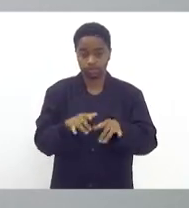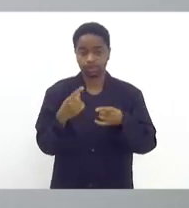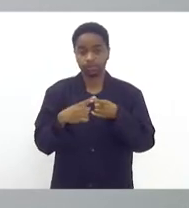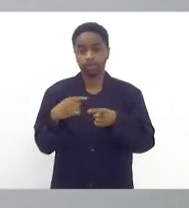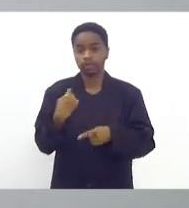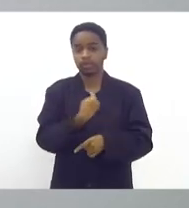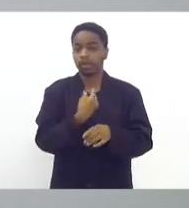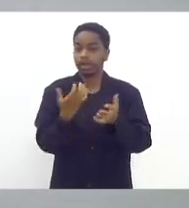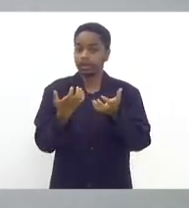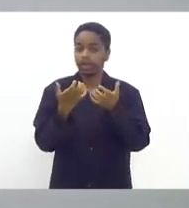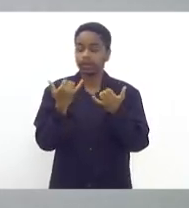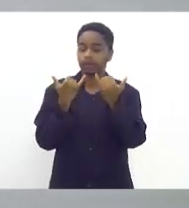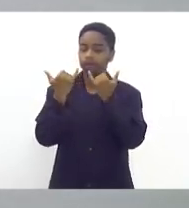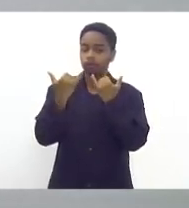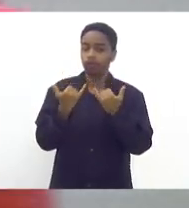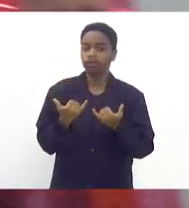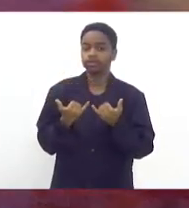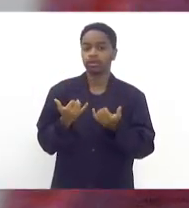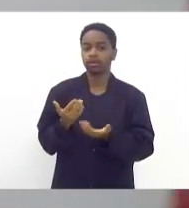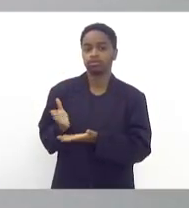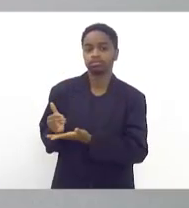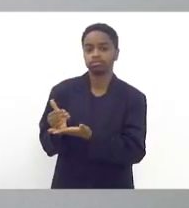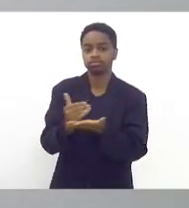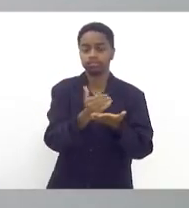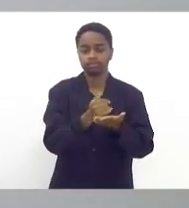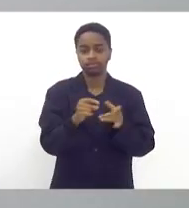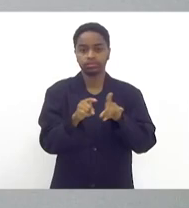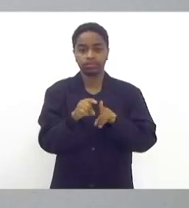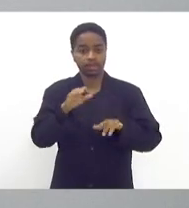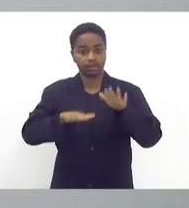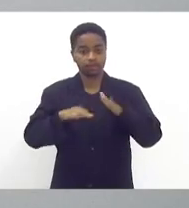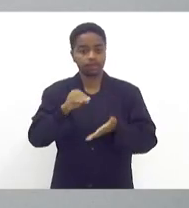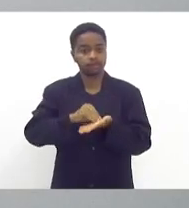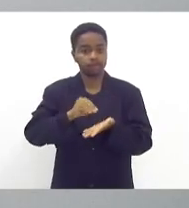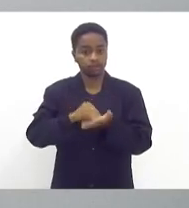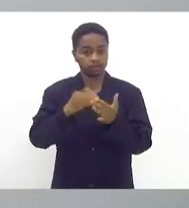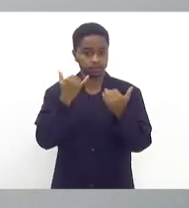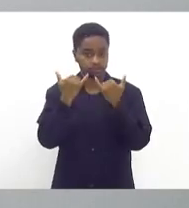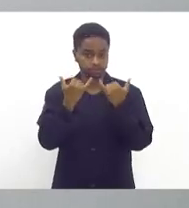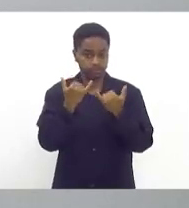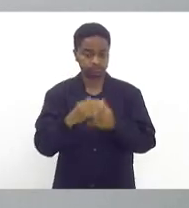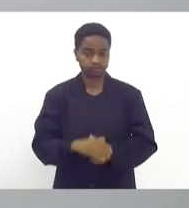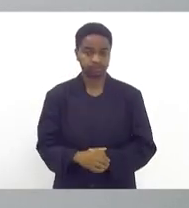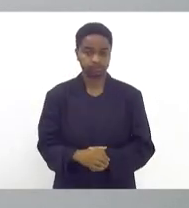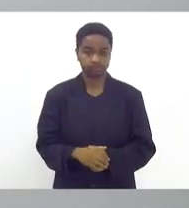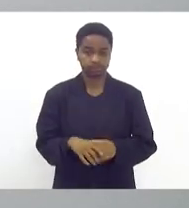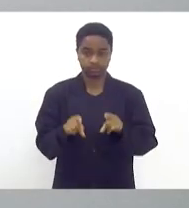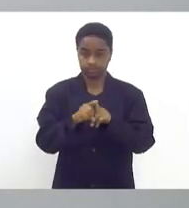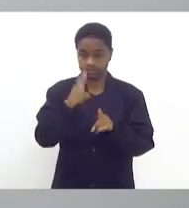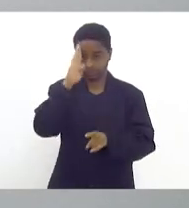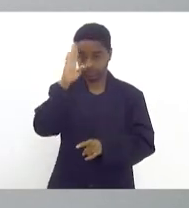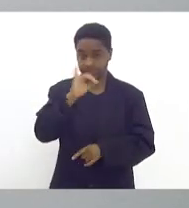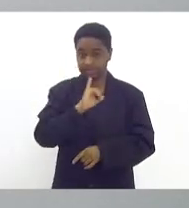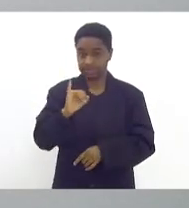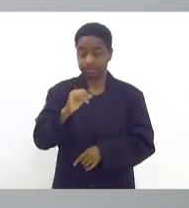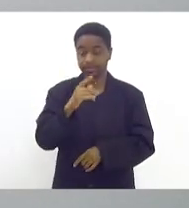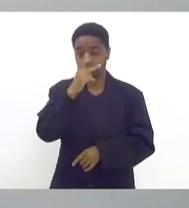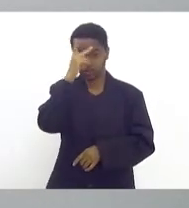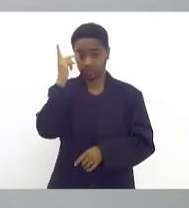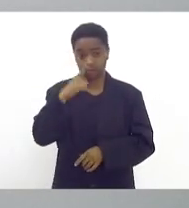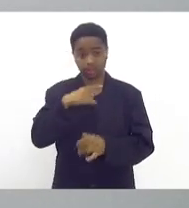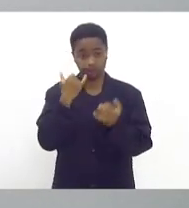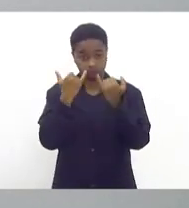queremos ter esses dados né e e às vezes nos faltam esses dados principalmente quem tem informação tem